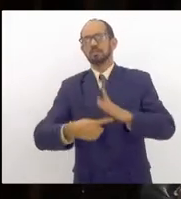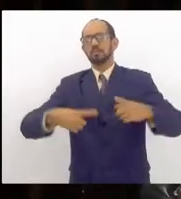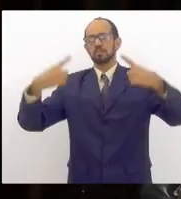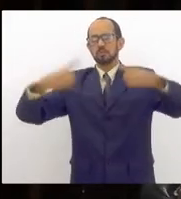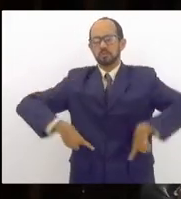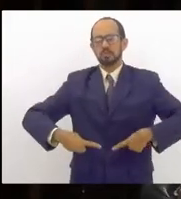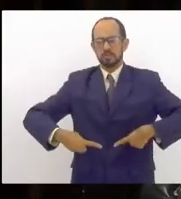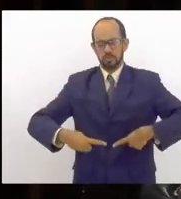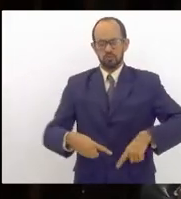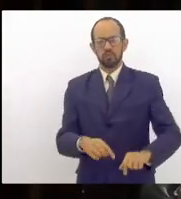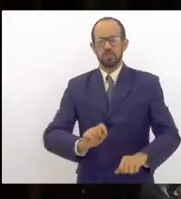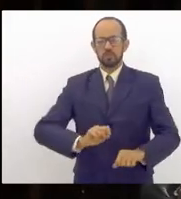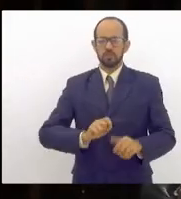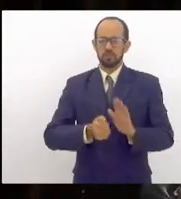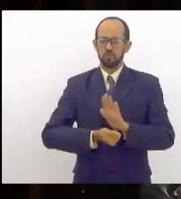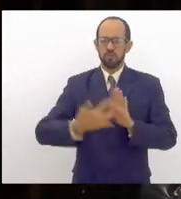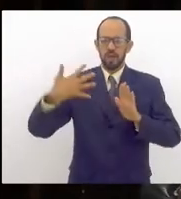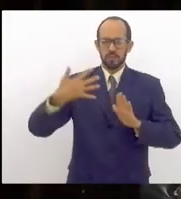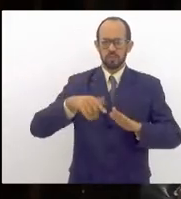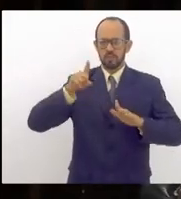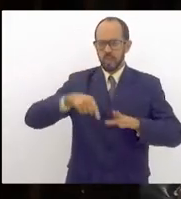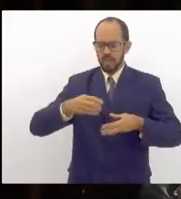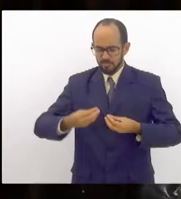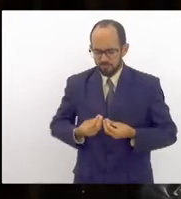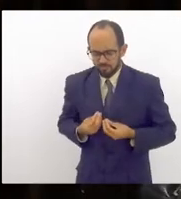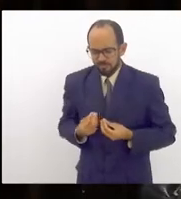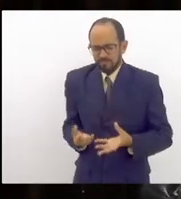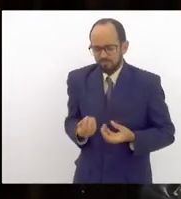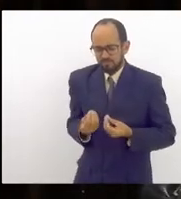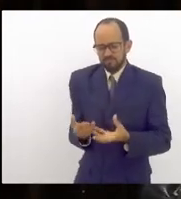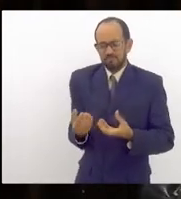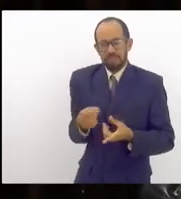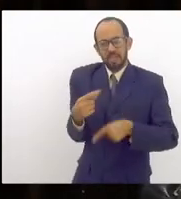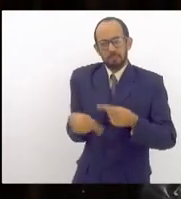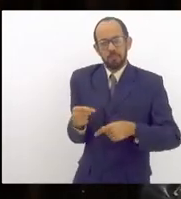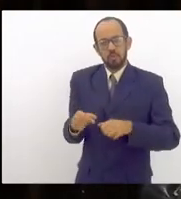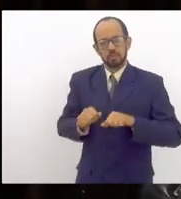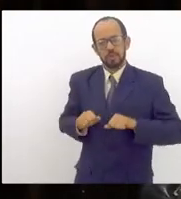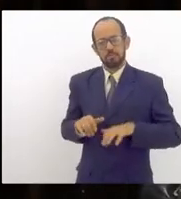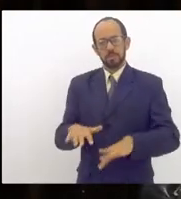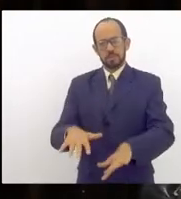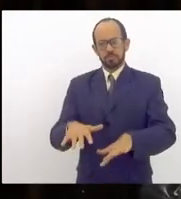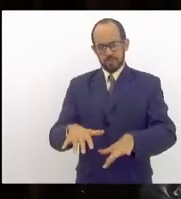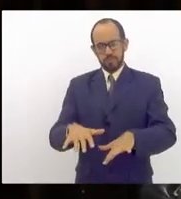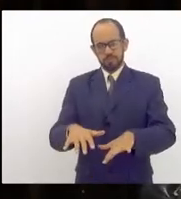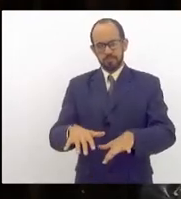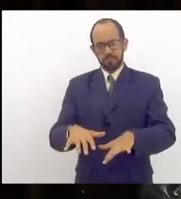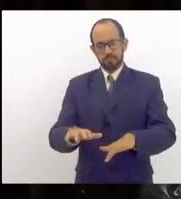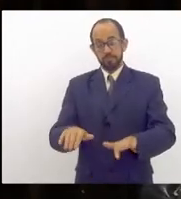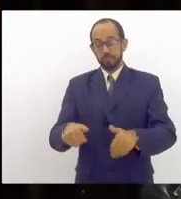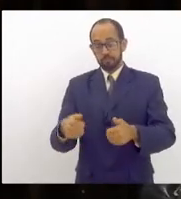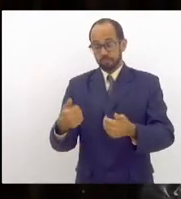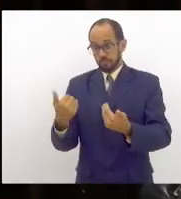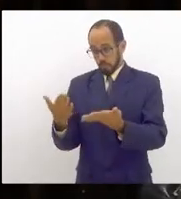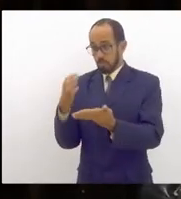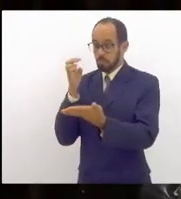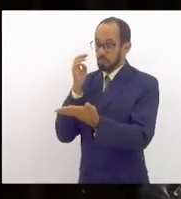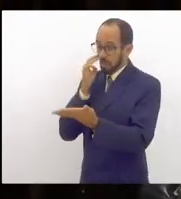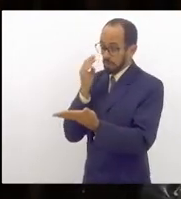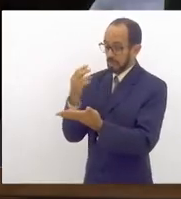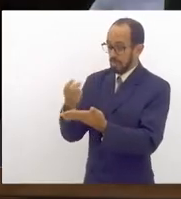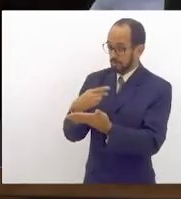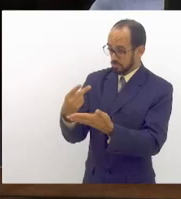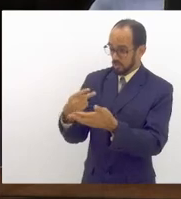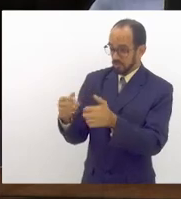né com esse relatório dessa contribuição para esse pós pandemia para esse momento posterior e Mônica estamos juntos eu quero